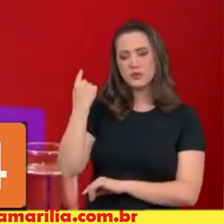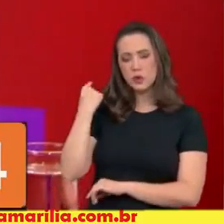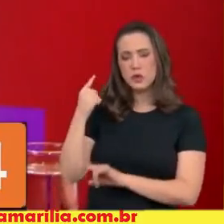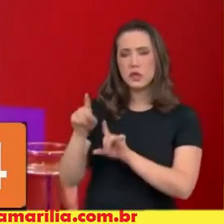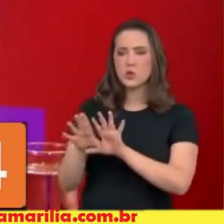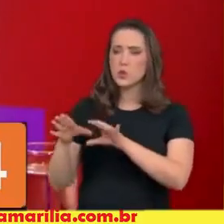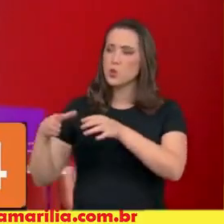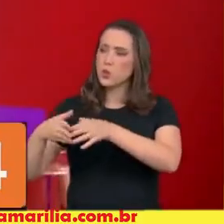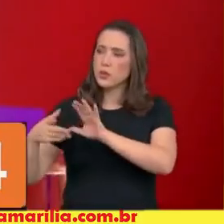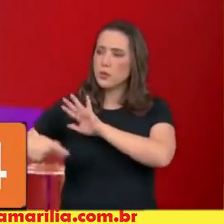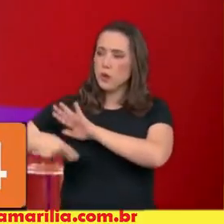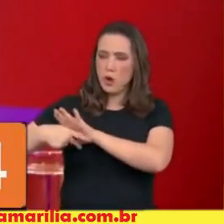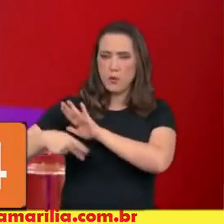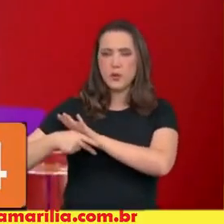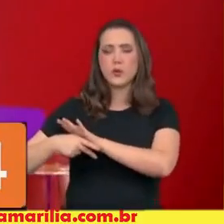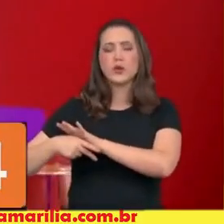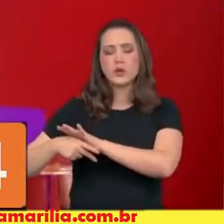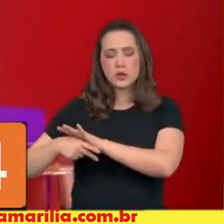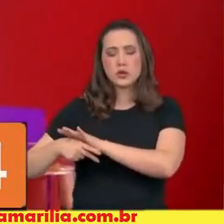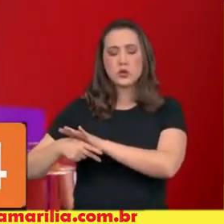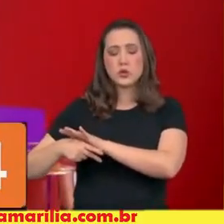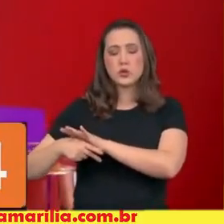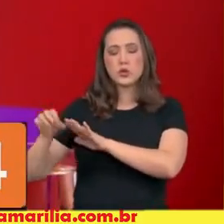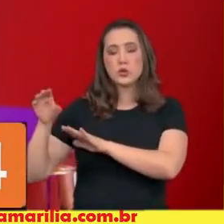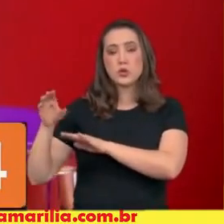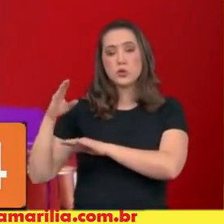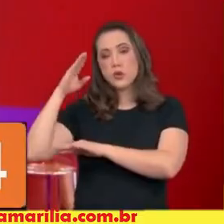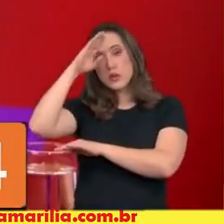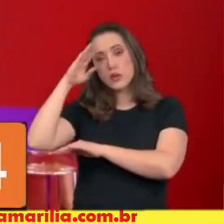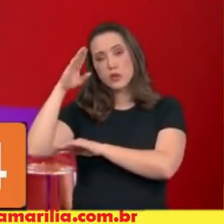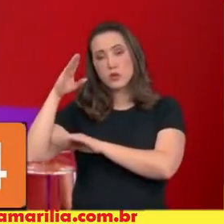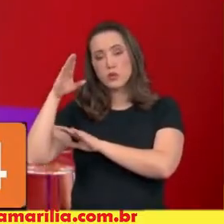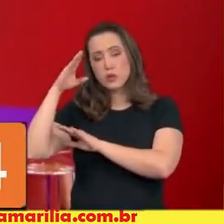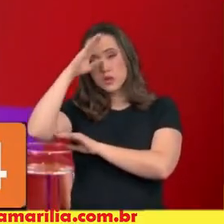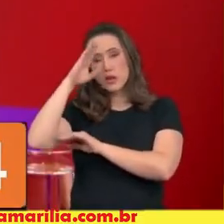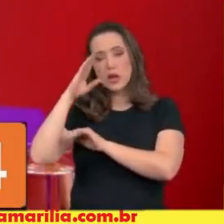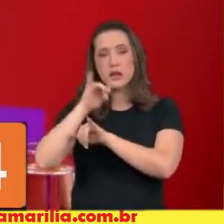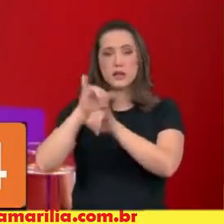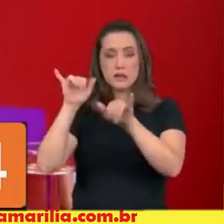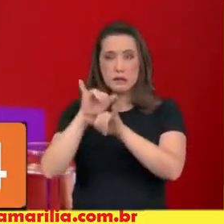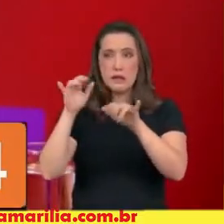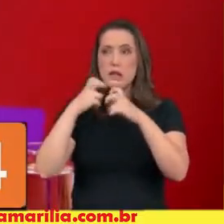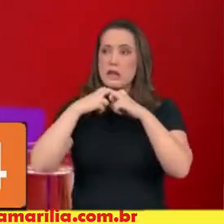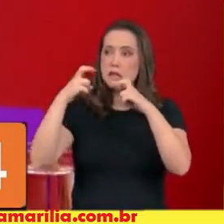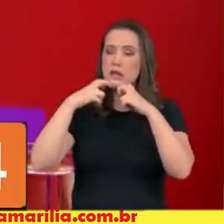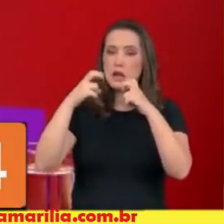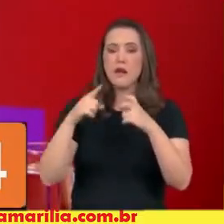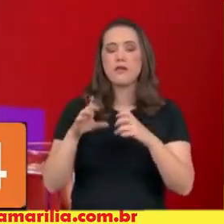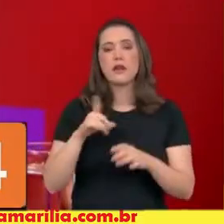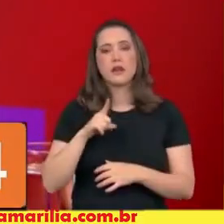proto-bolsonaristas gritavam enquanto expulsaram o PSOL das ruas em 2013 foi sem partido, que foi uma